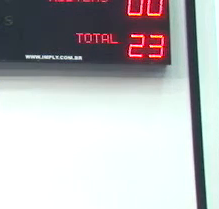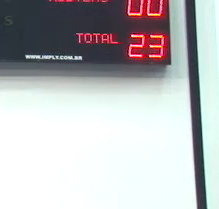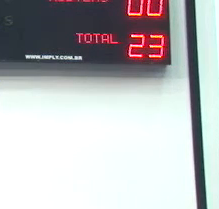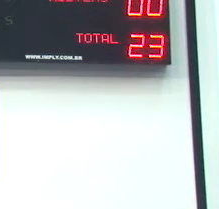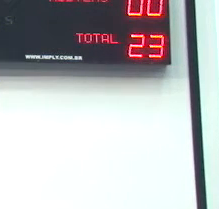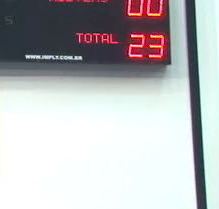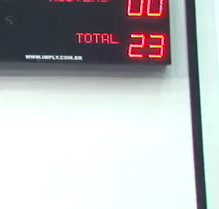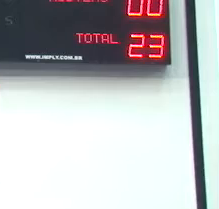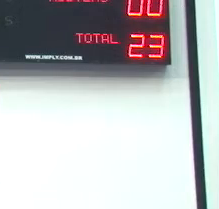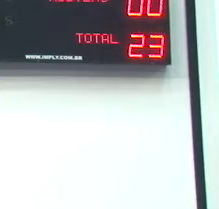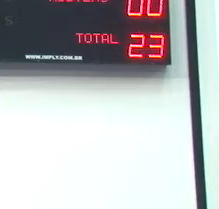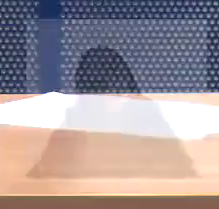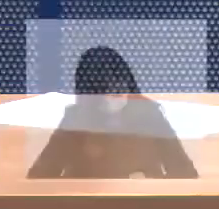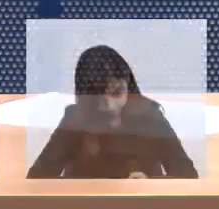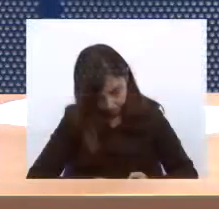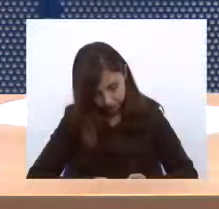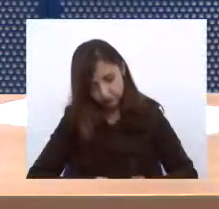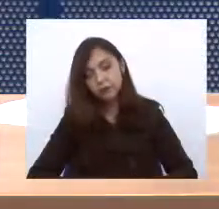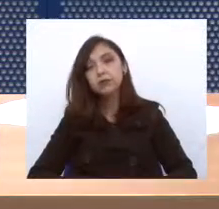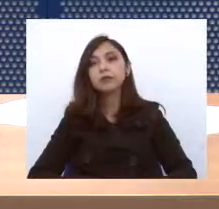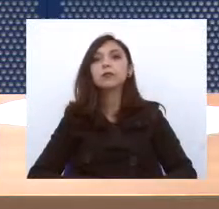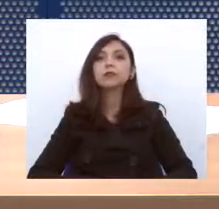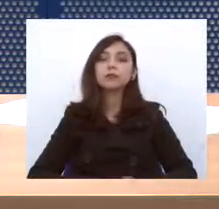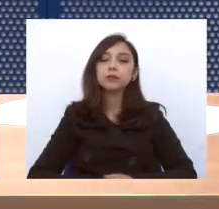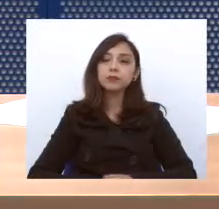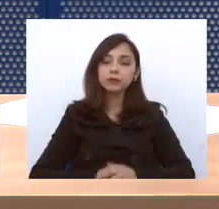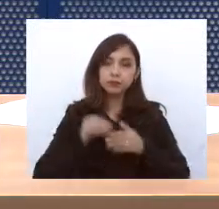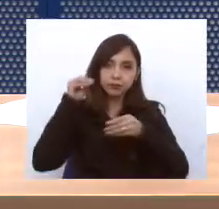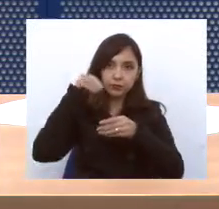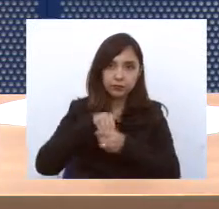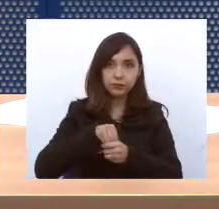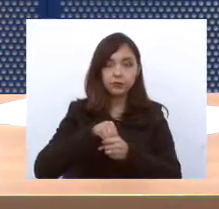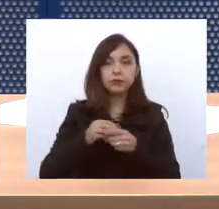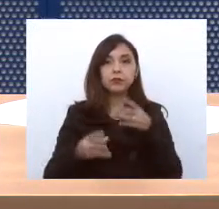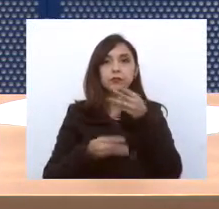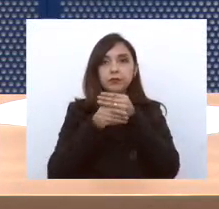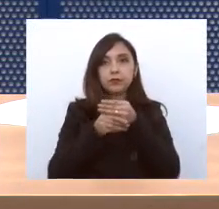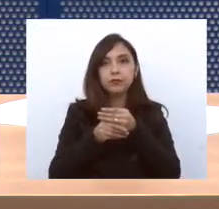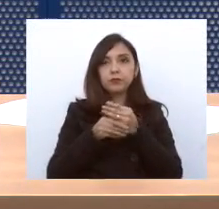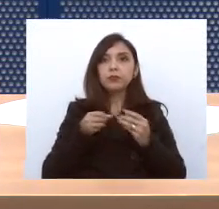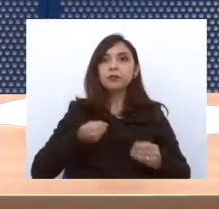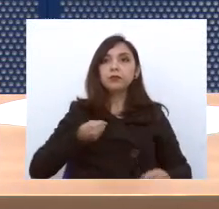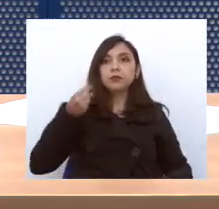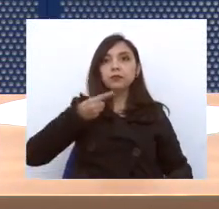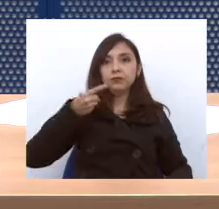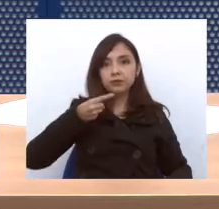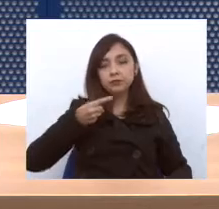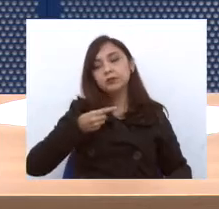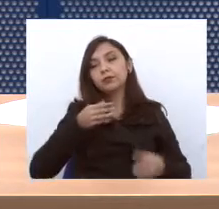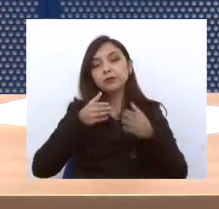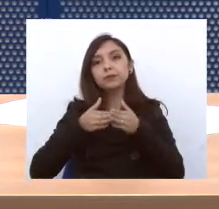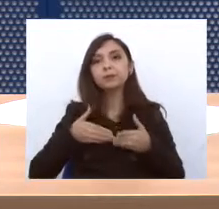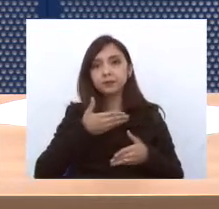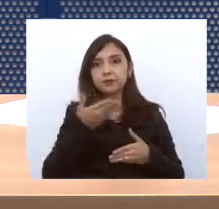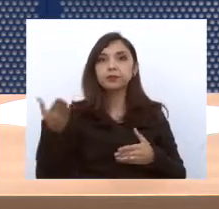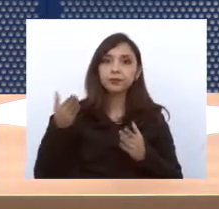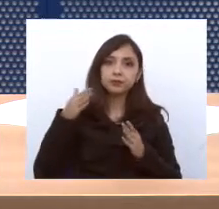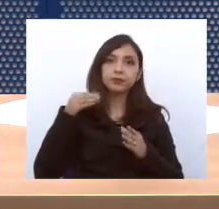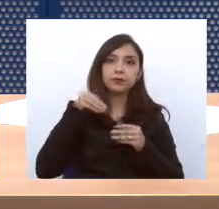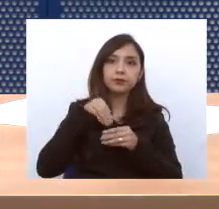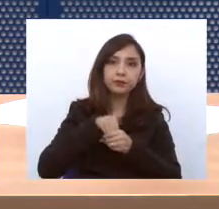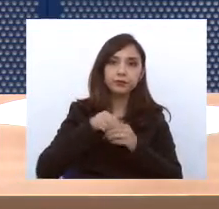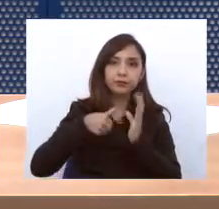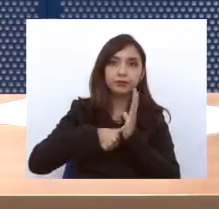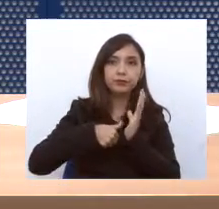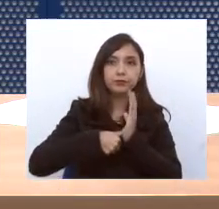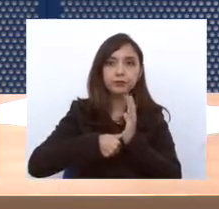Encerrada a votação, aprovada, modifique-se. Em votação, emenda modificativa número 1. Solicito aos senhores vereadores que utilizem os